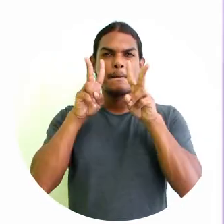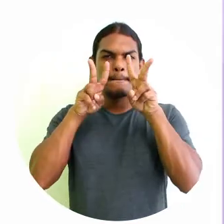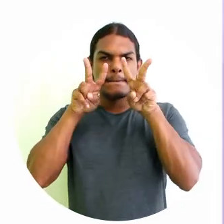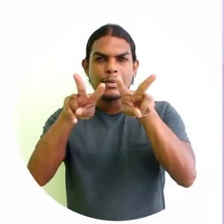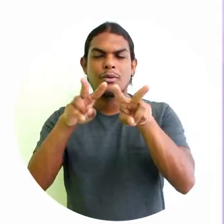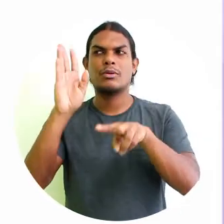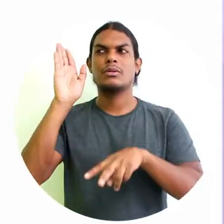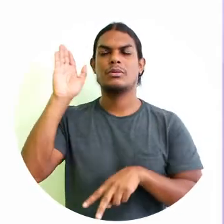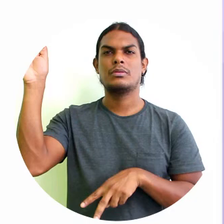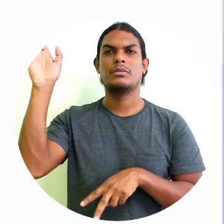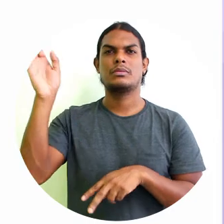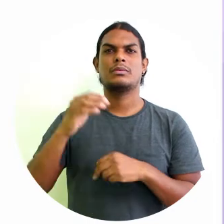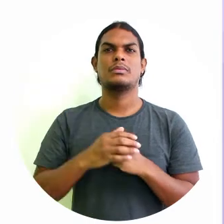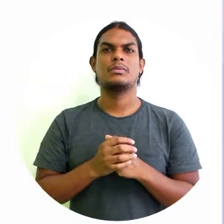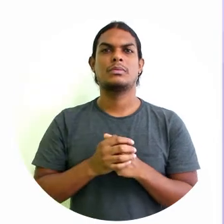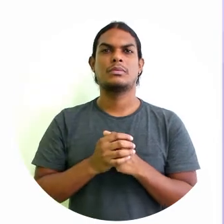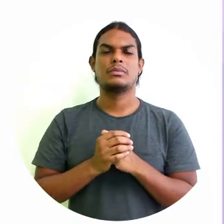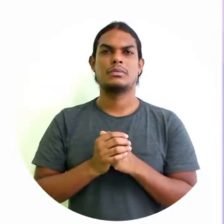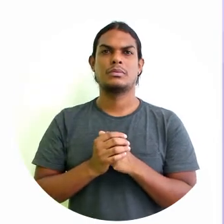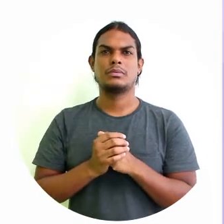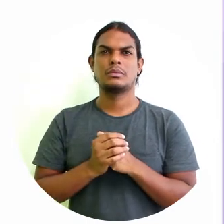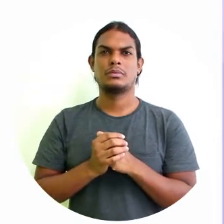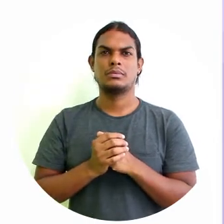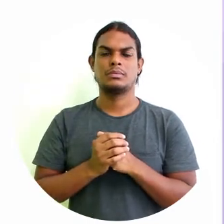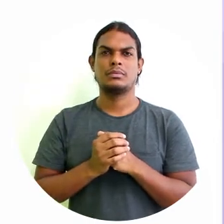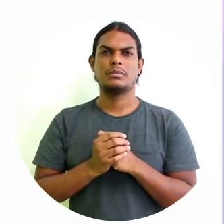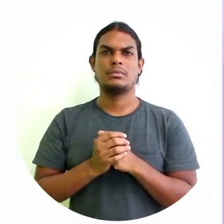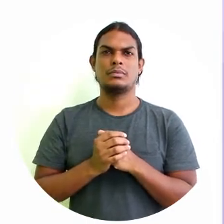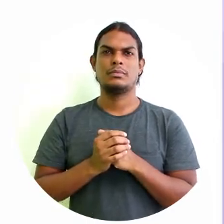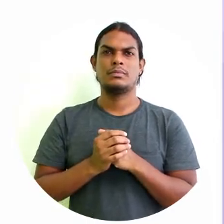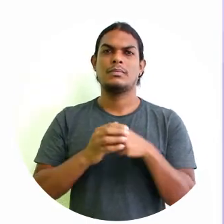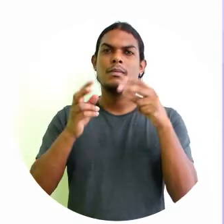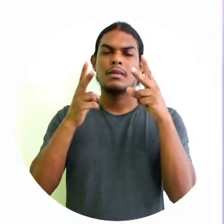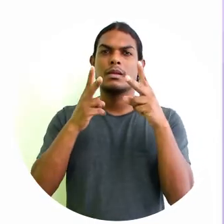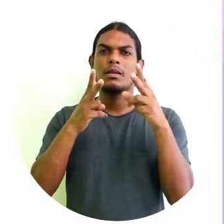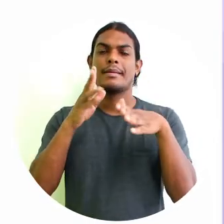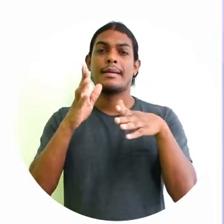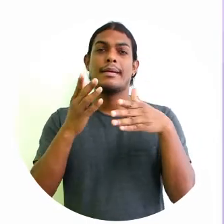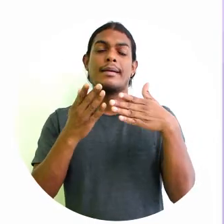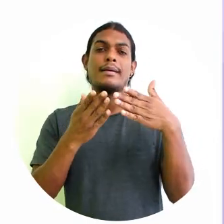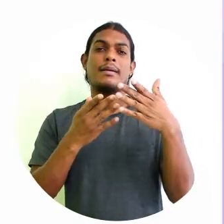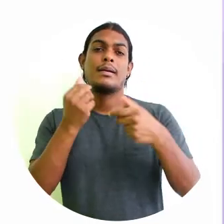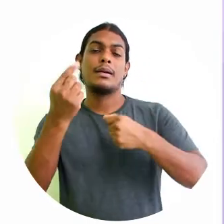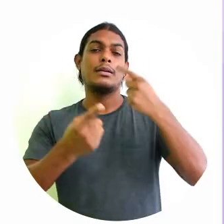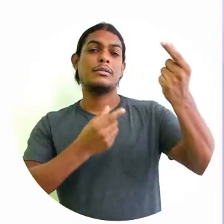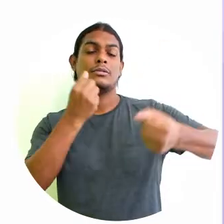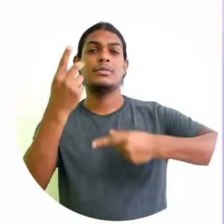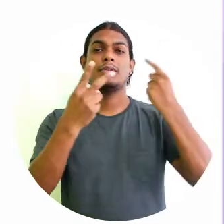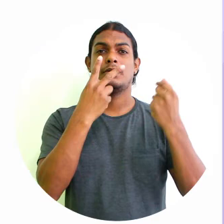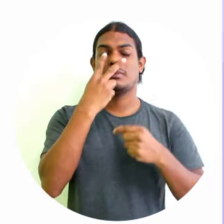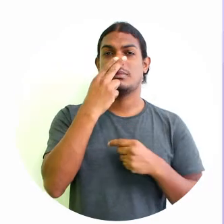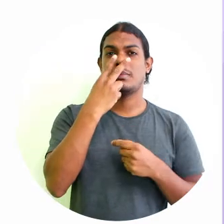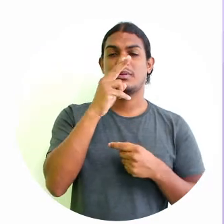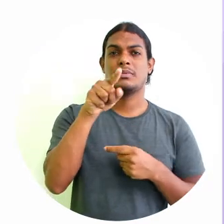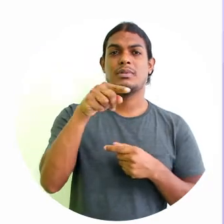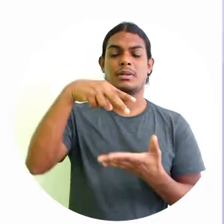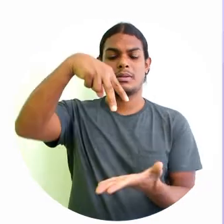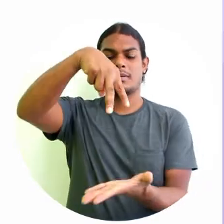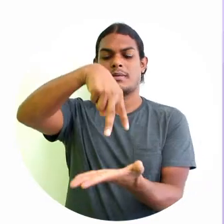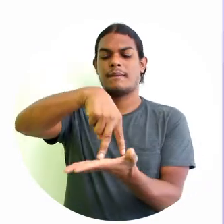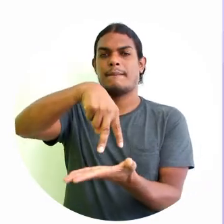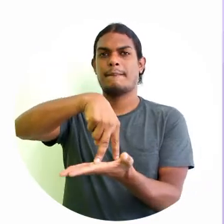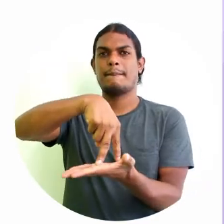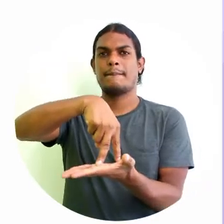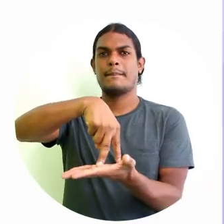lateral esquerda. Se você fizer isso, parece que você está de pé numa sala, observando esses arcos e essa